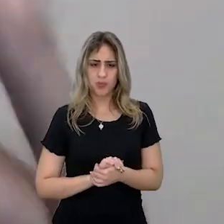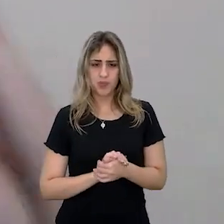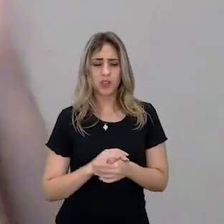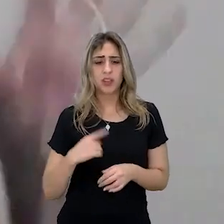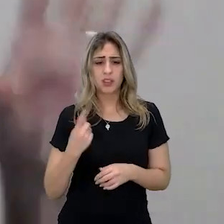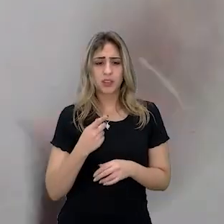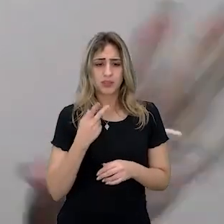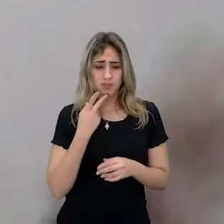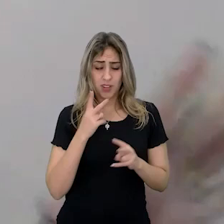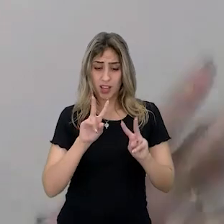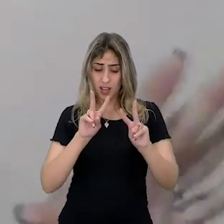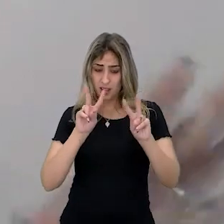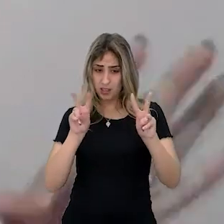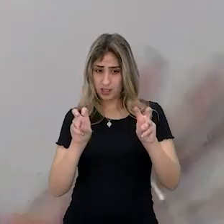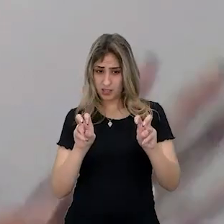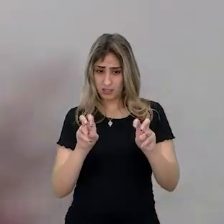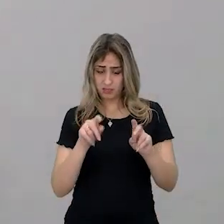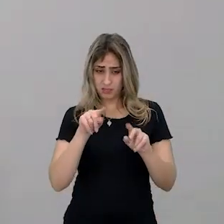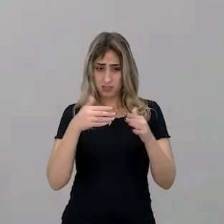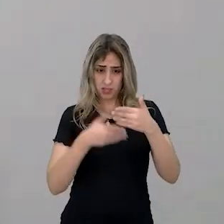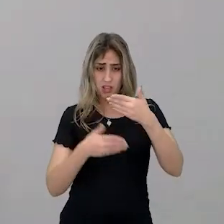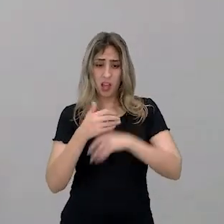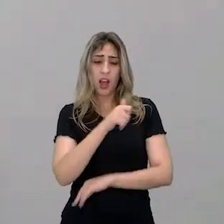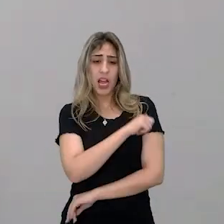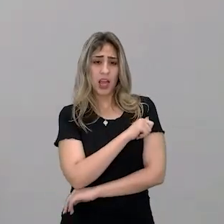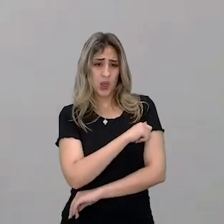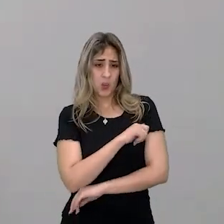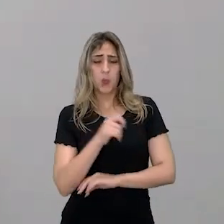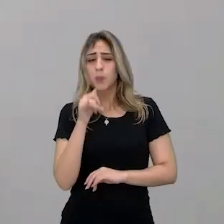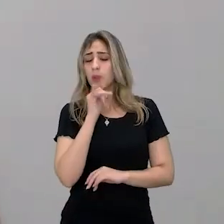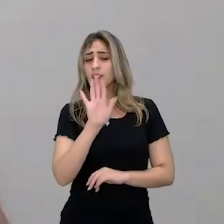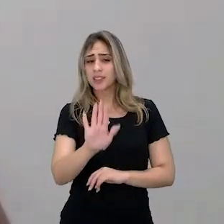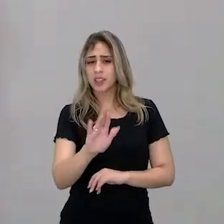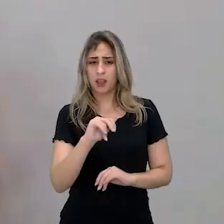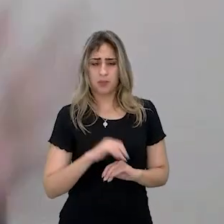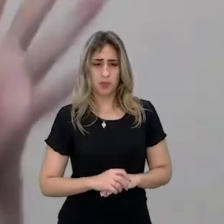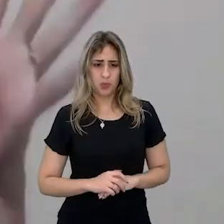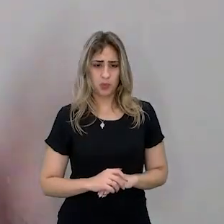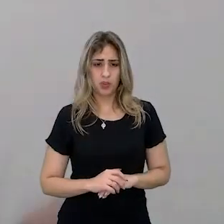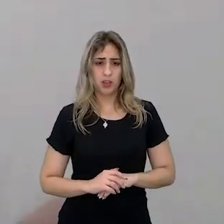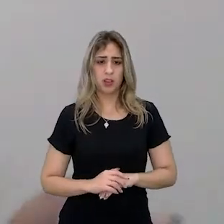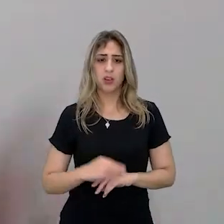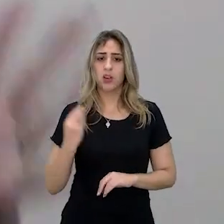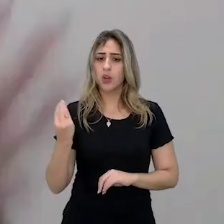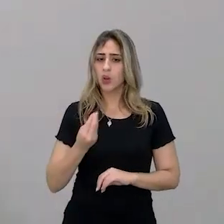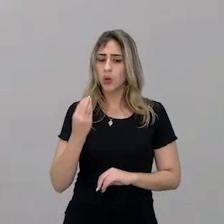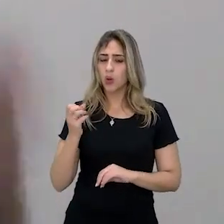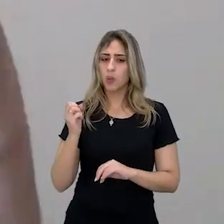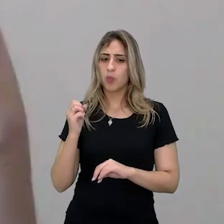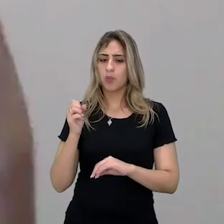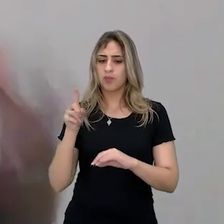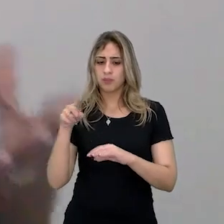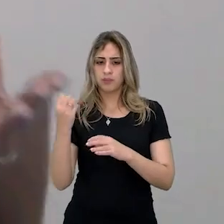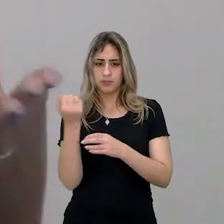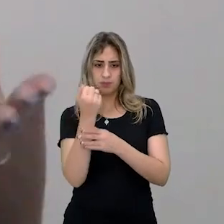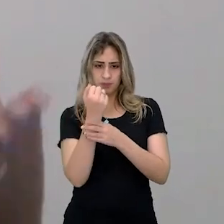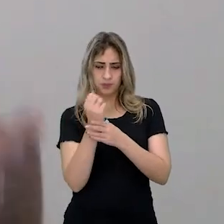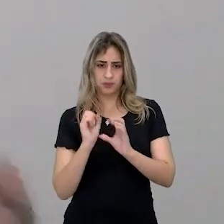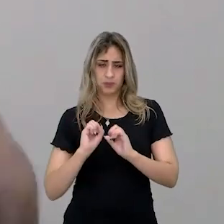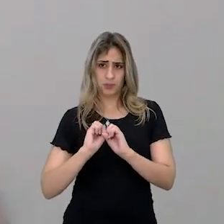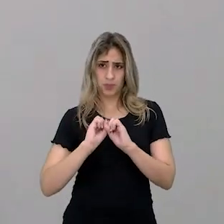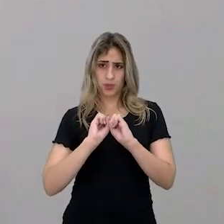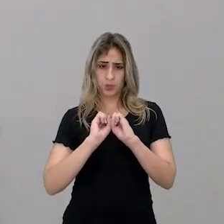vai colocar algumas questões na lousa para o seu estudante. Como, por exemplo, como arremessar esse objeto para